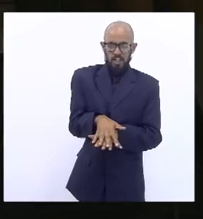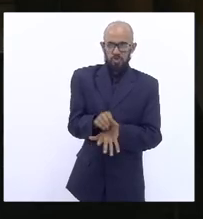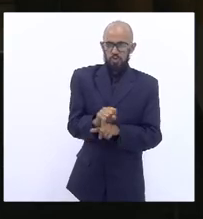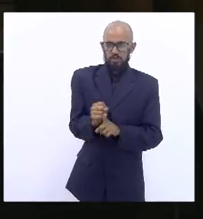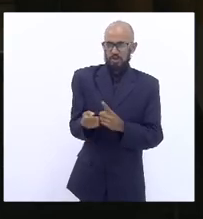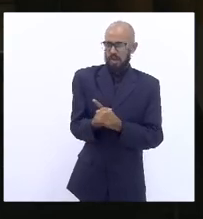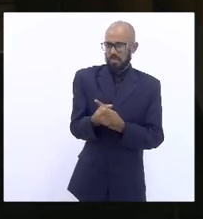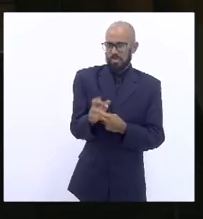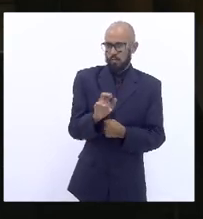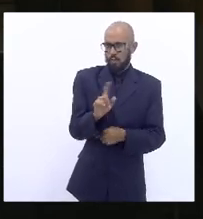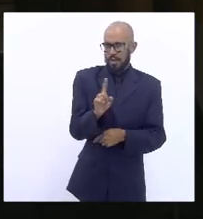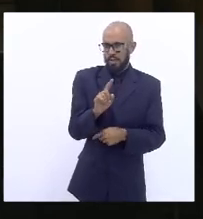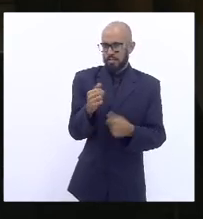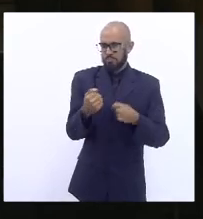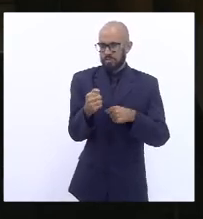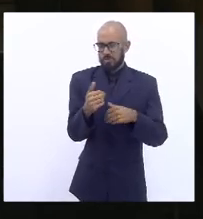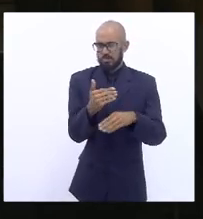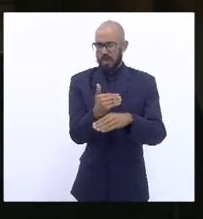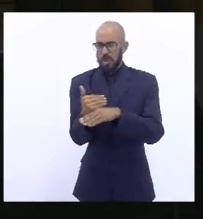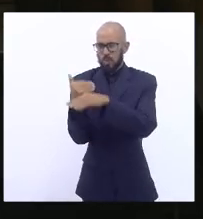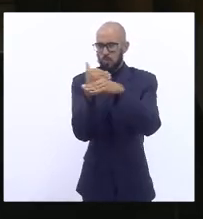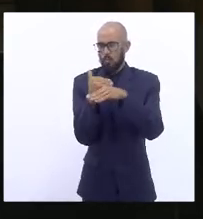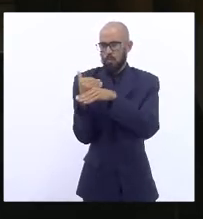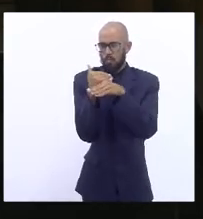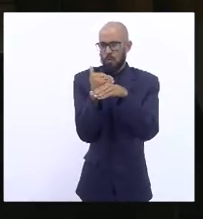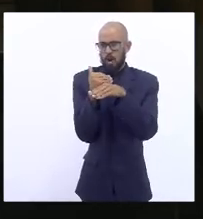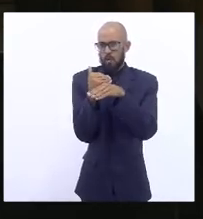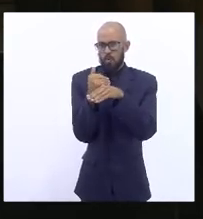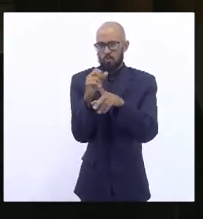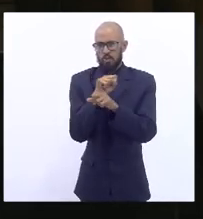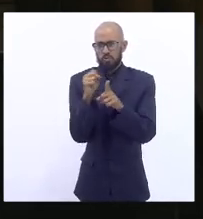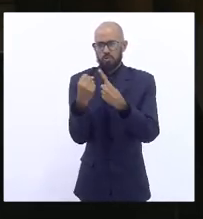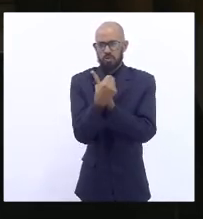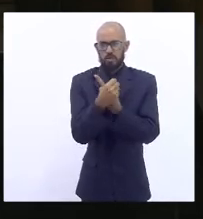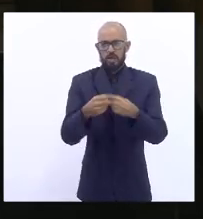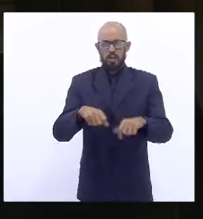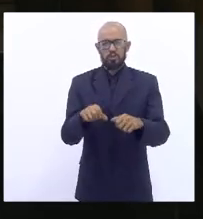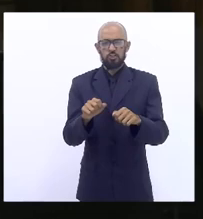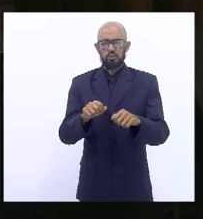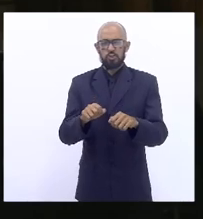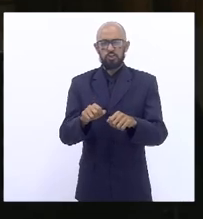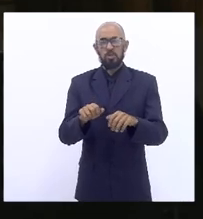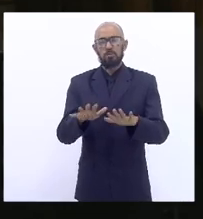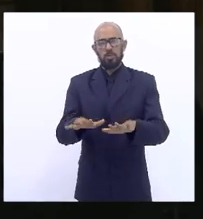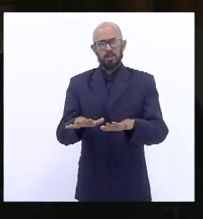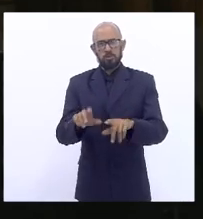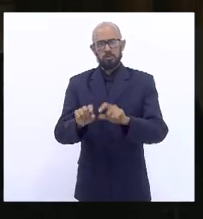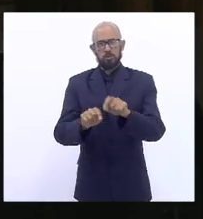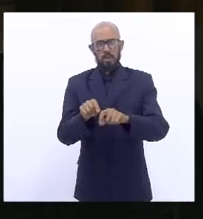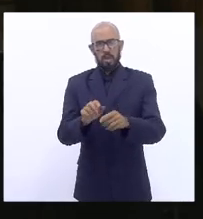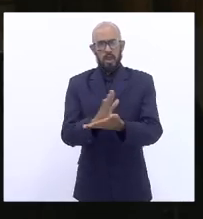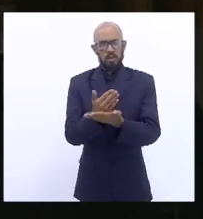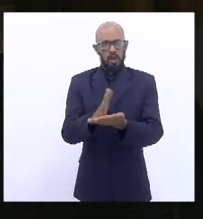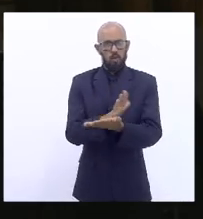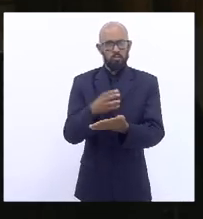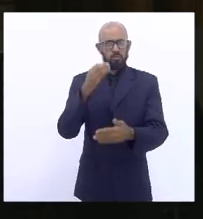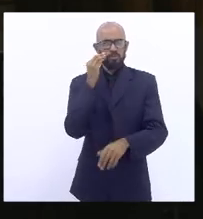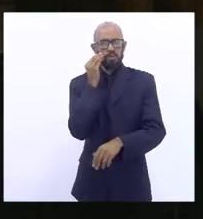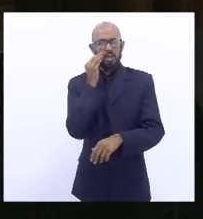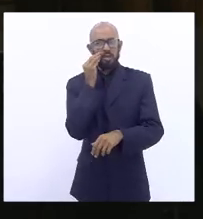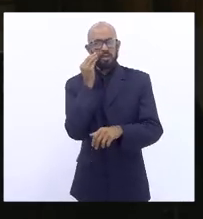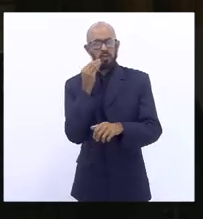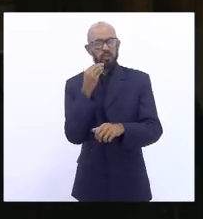que as mulheres estejam plenamente integradas à sociedade, embora alguns tentem colocar que devemos